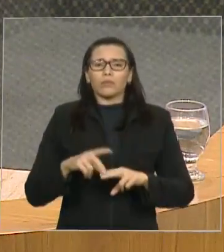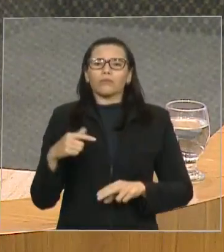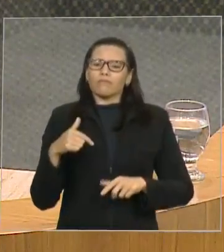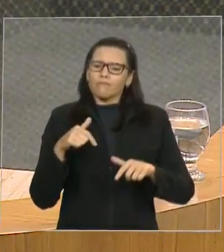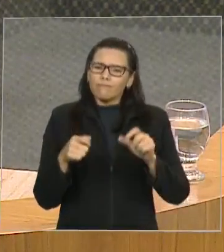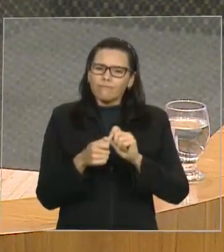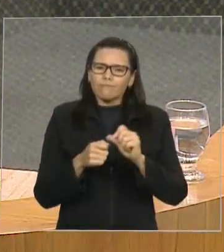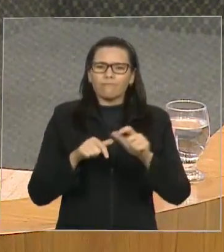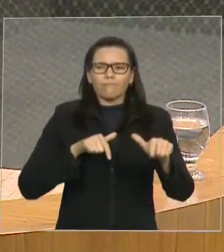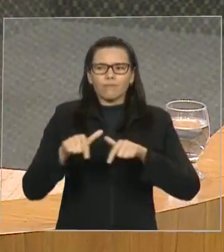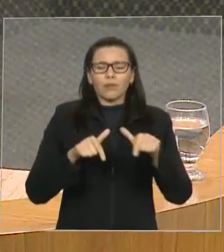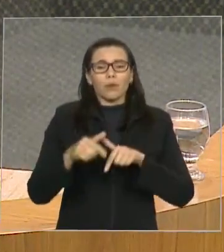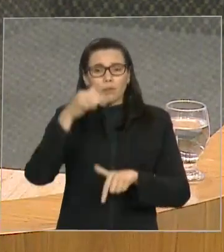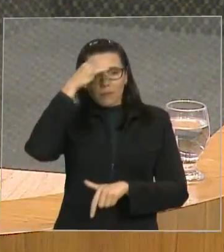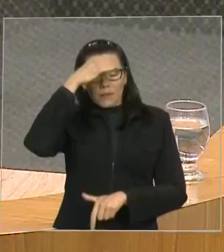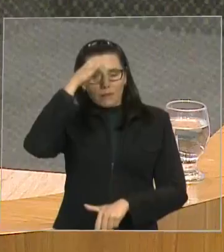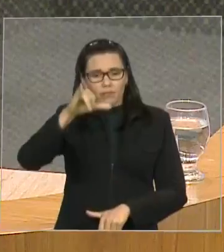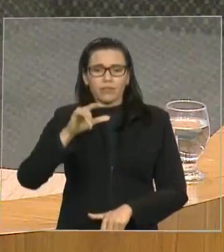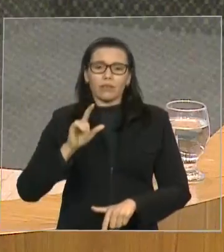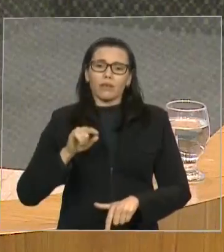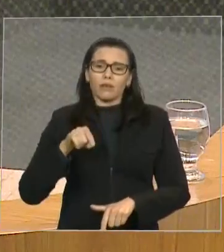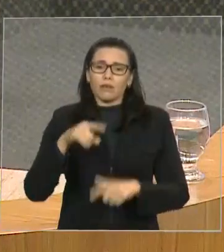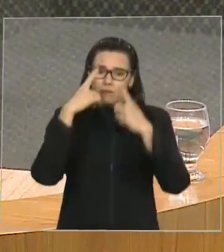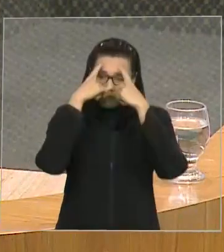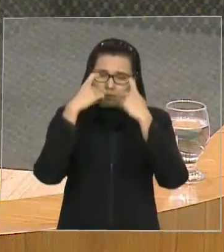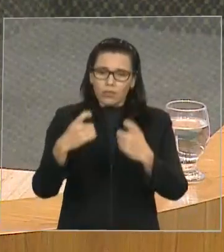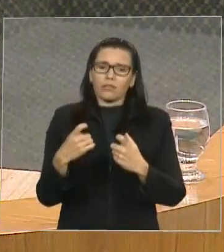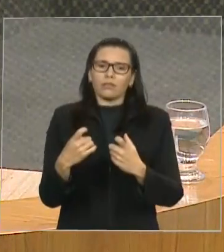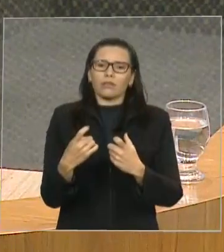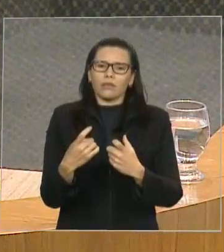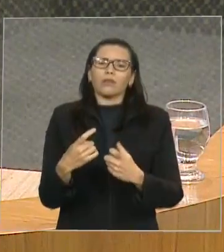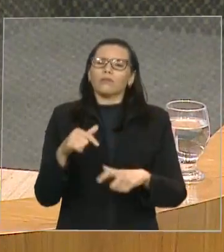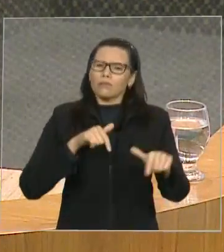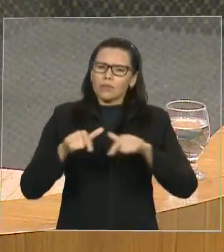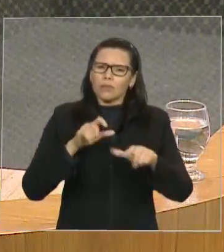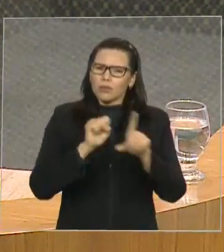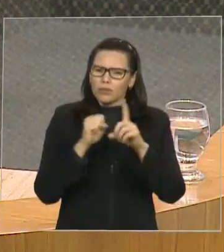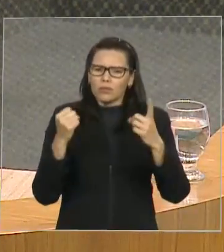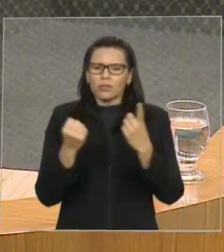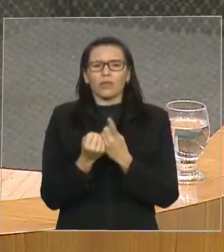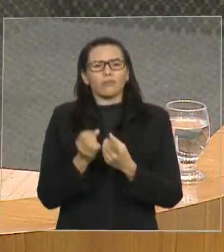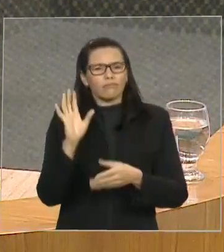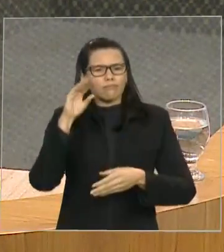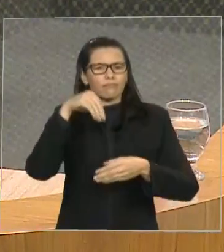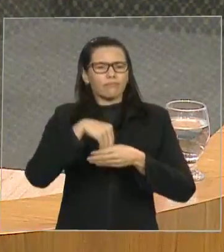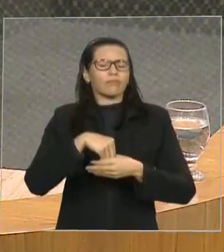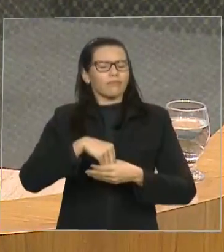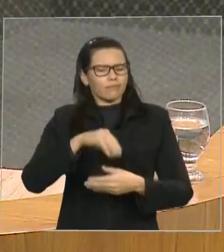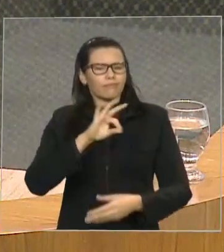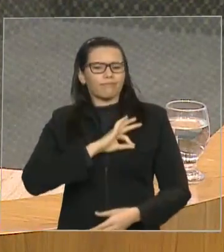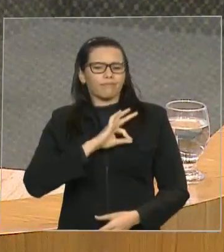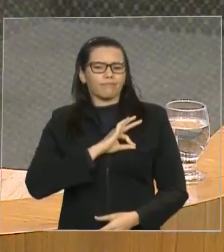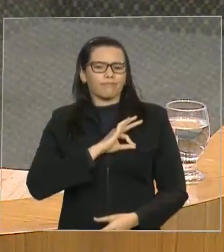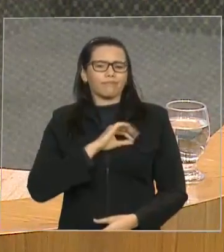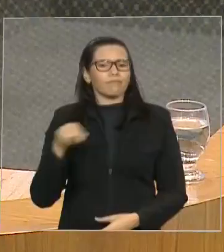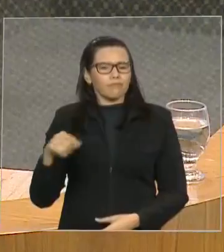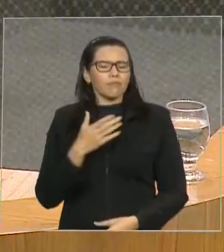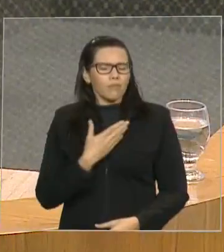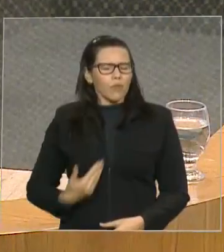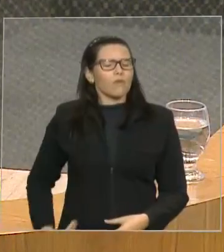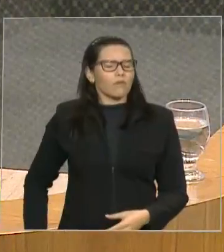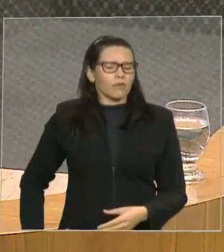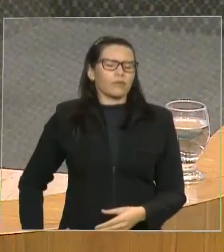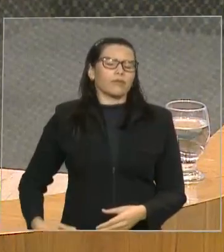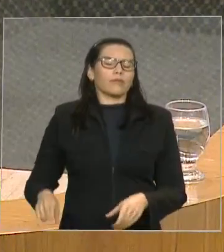estão sendo feitos, esse trabalho social dentro da nossa instituição Polícia Militar, através do Governo do Estado, Secretaria